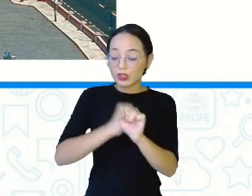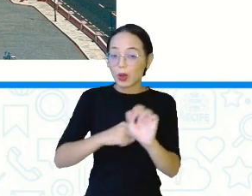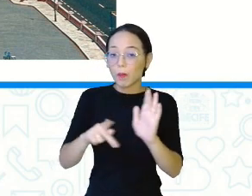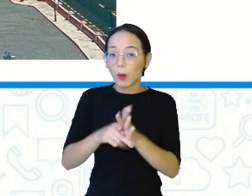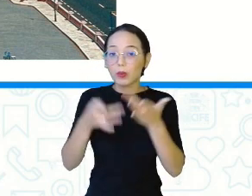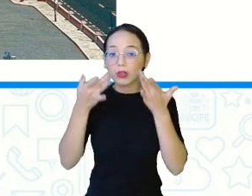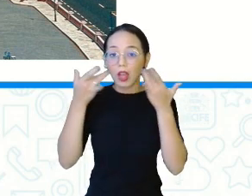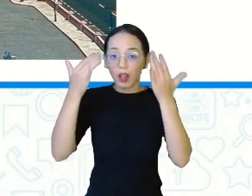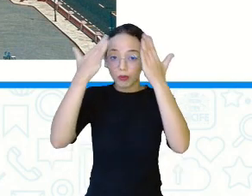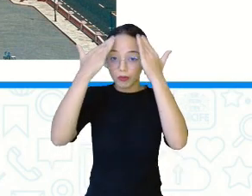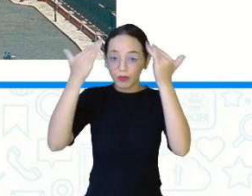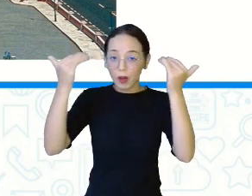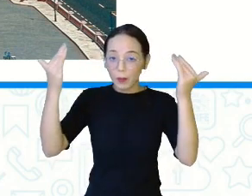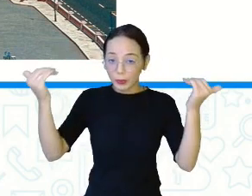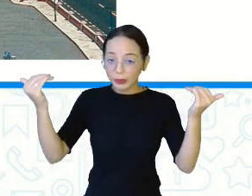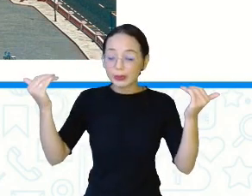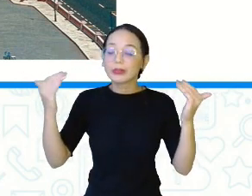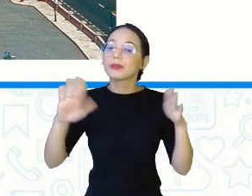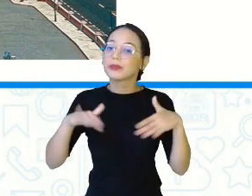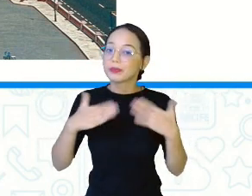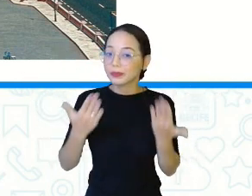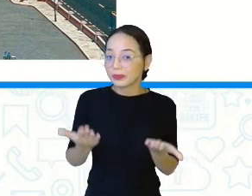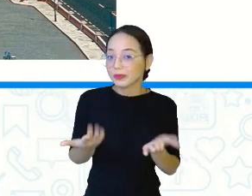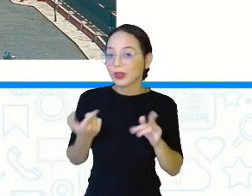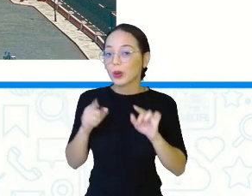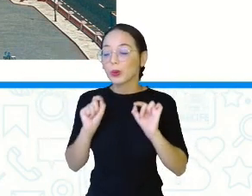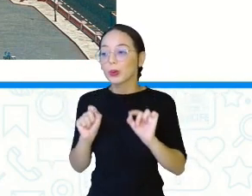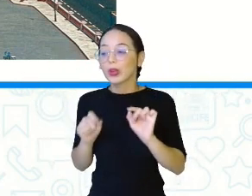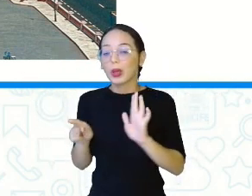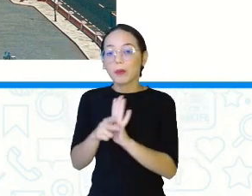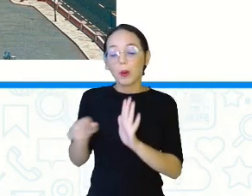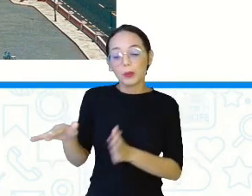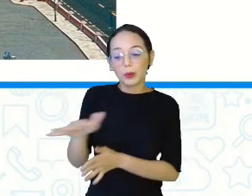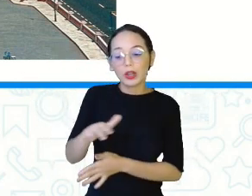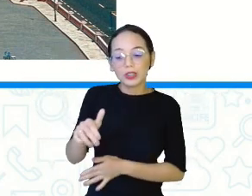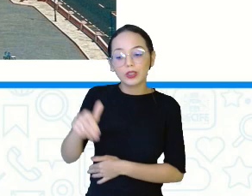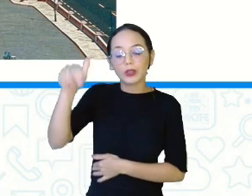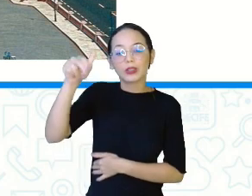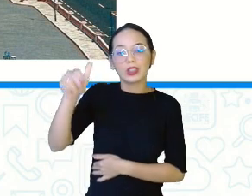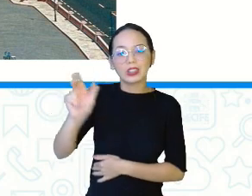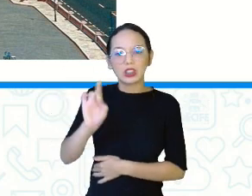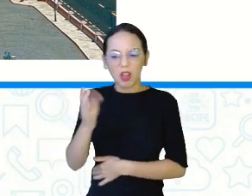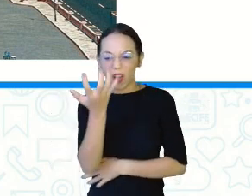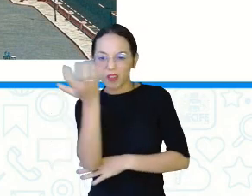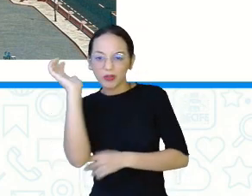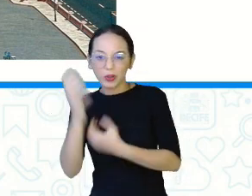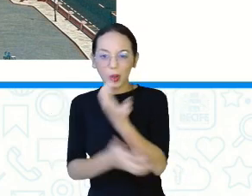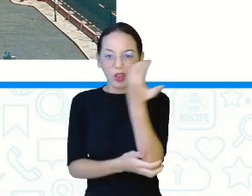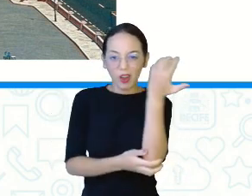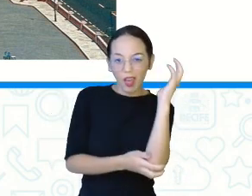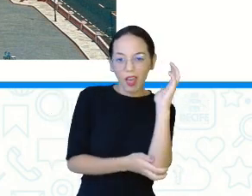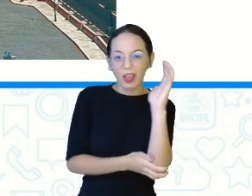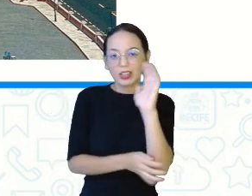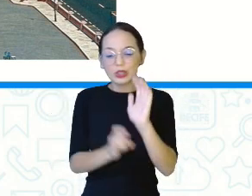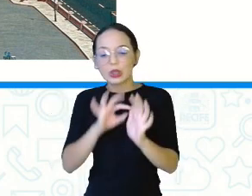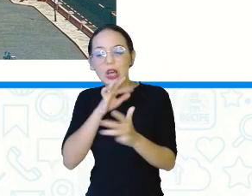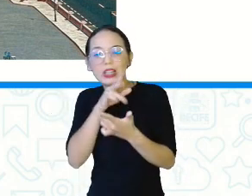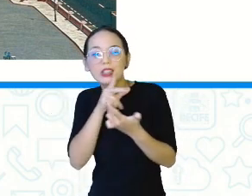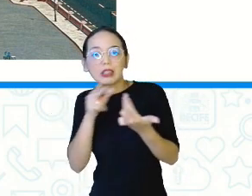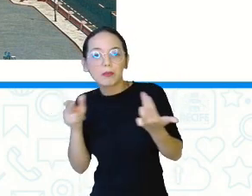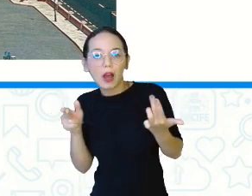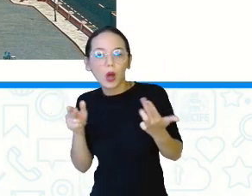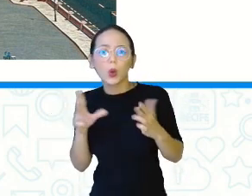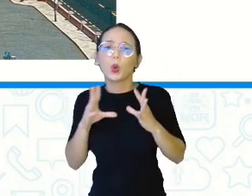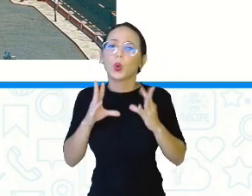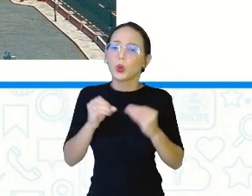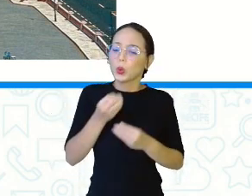teatro famosíssimo. Então veja como a região norte também não é só floresta, não só são animais, tudo isso é